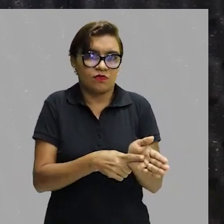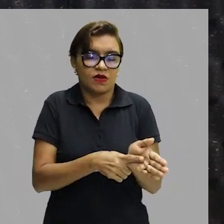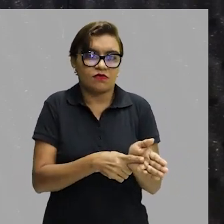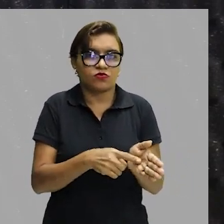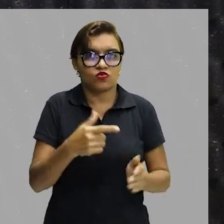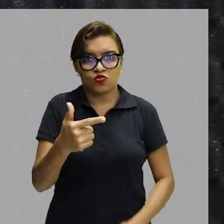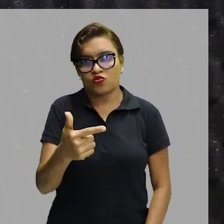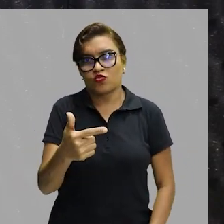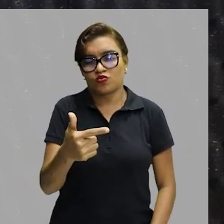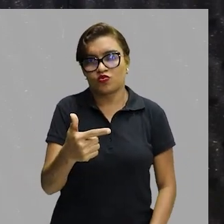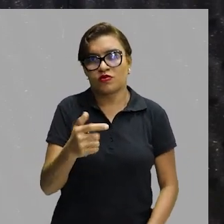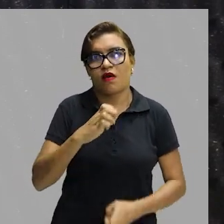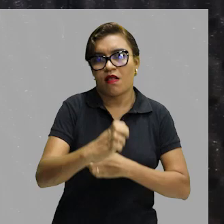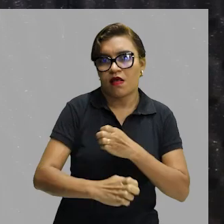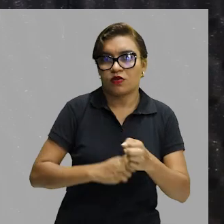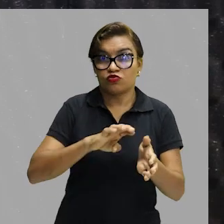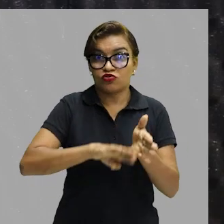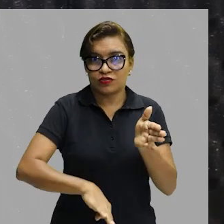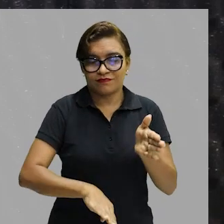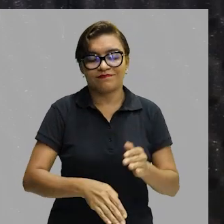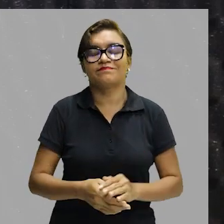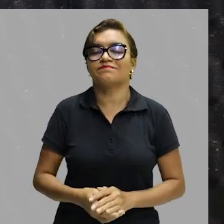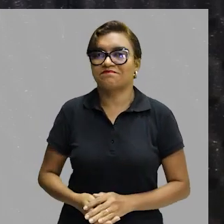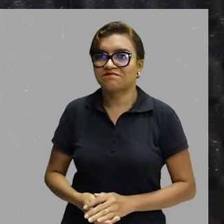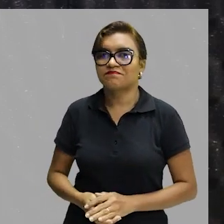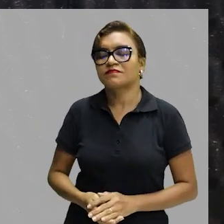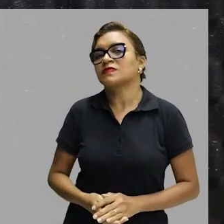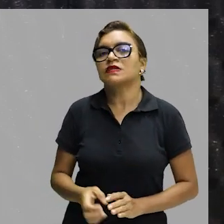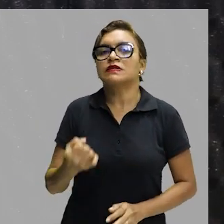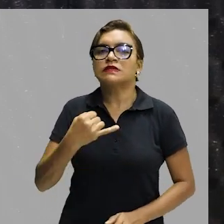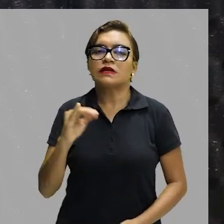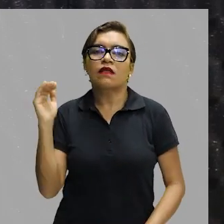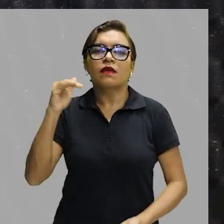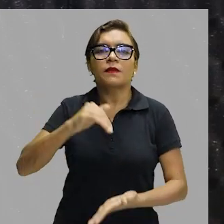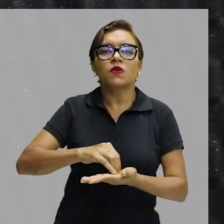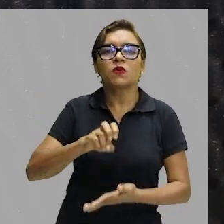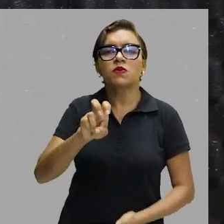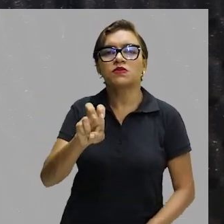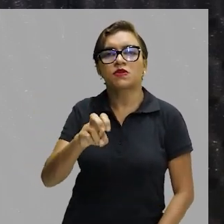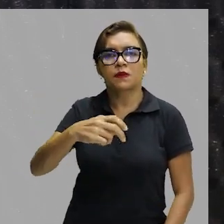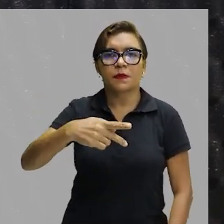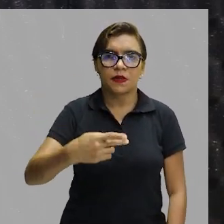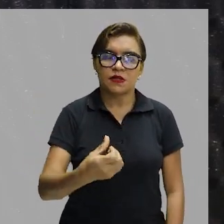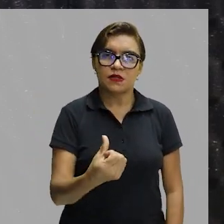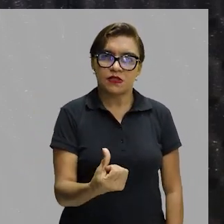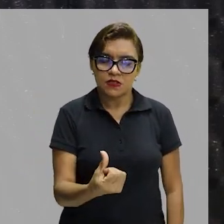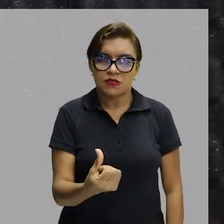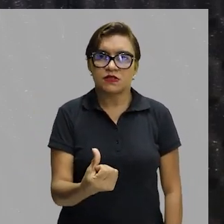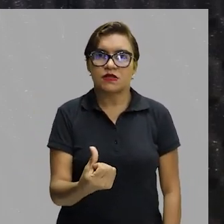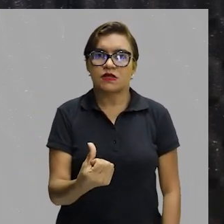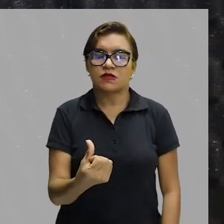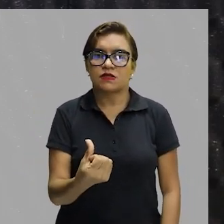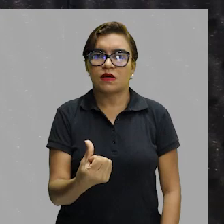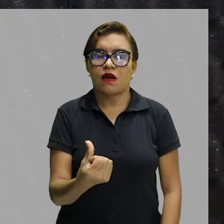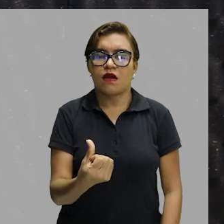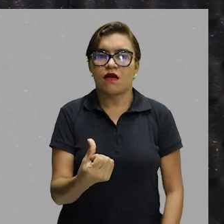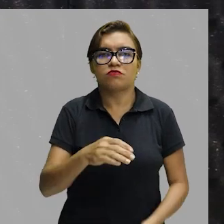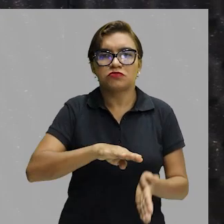2, né? 2 elétrons. Então, se terminou no 5P6, vamos subtrair 2